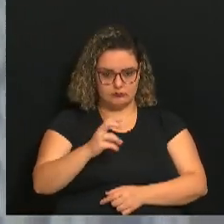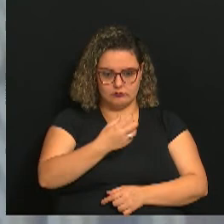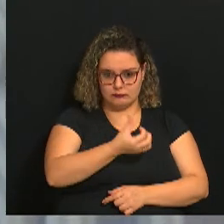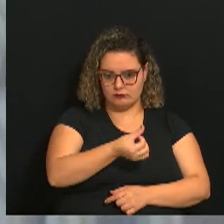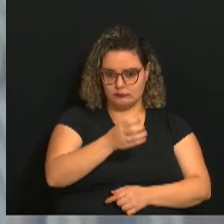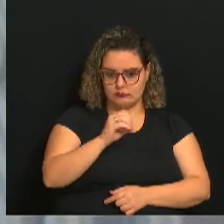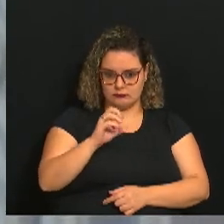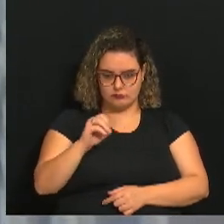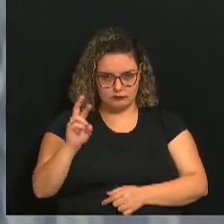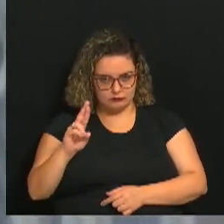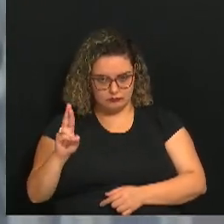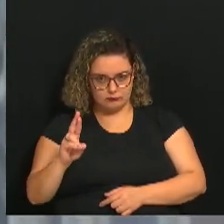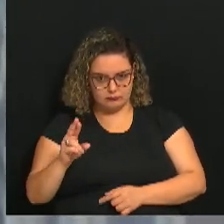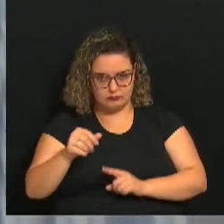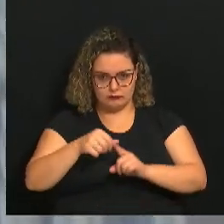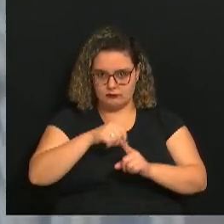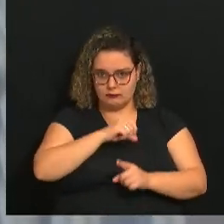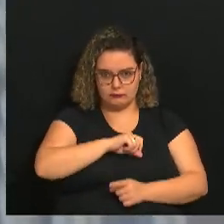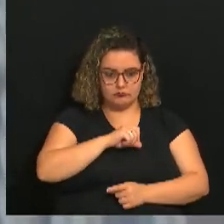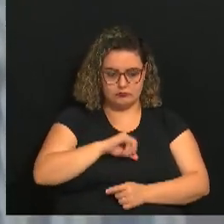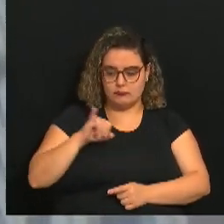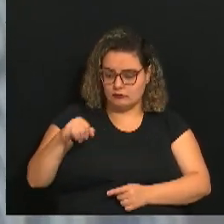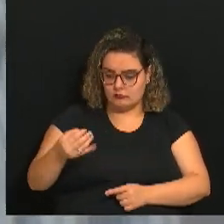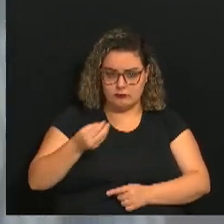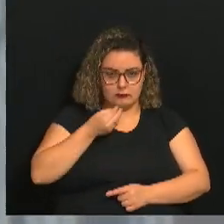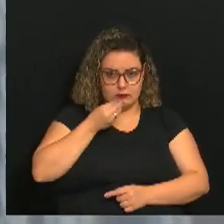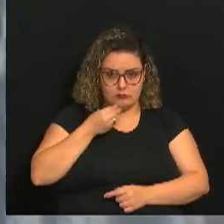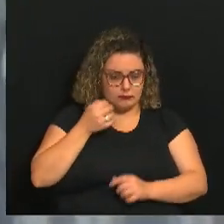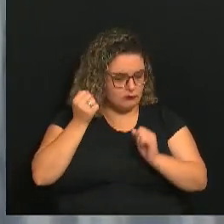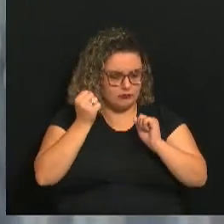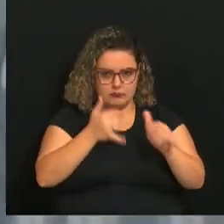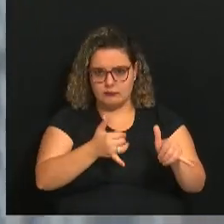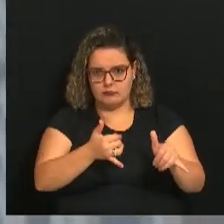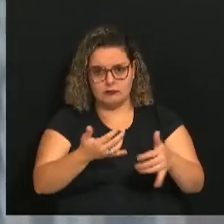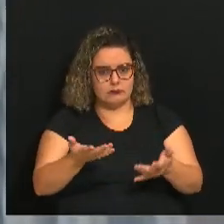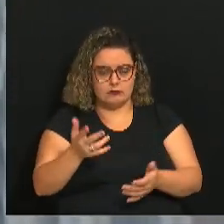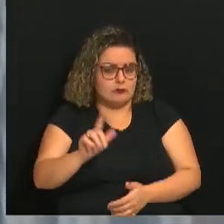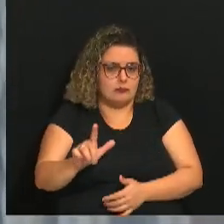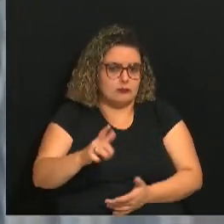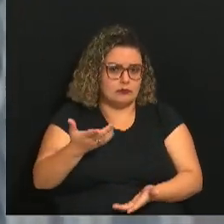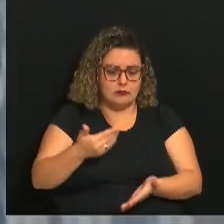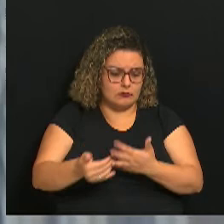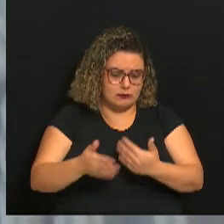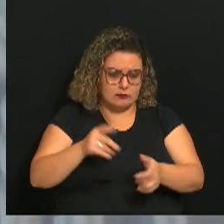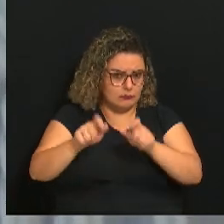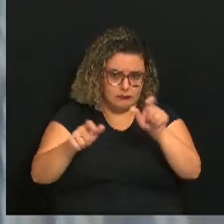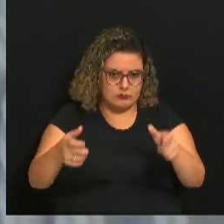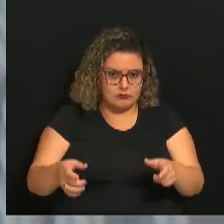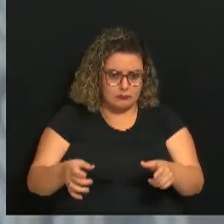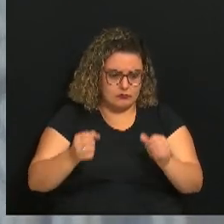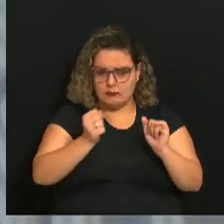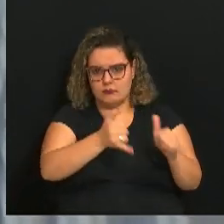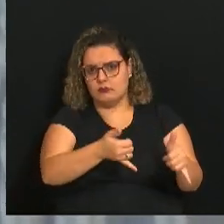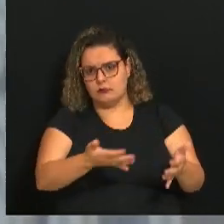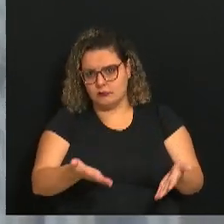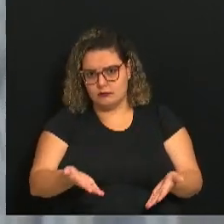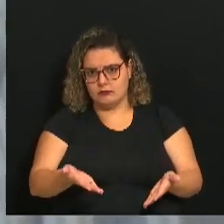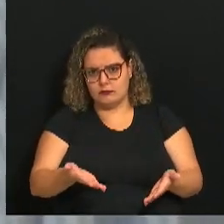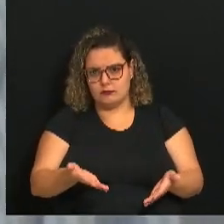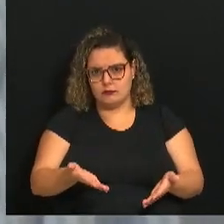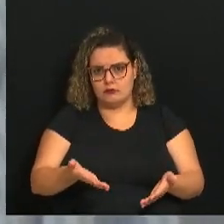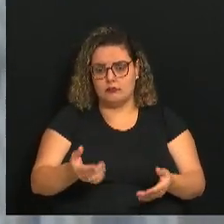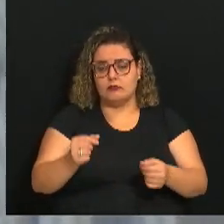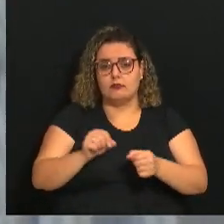tiver, ela deixa aquele trabalho. E claro que deixa, qualquer pessoa deixaria, né? Por mais que ela vá fazer